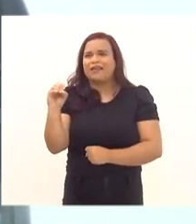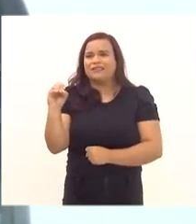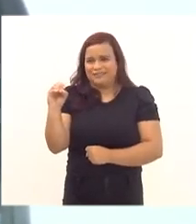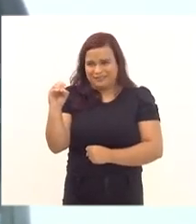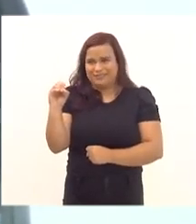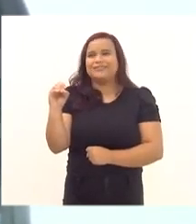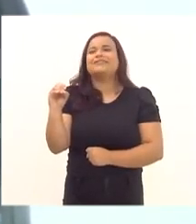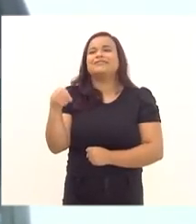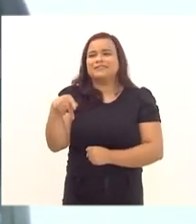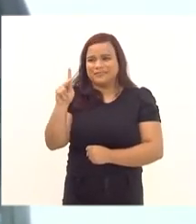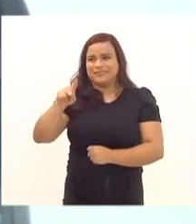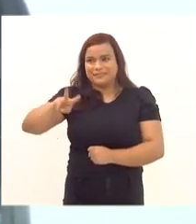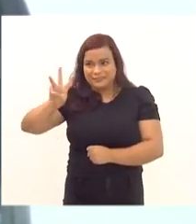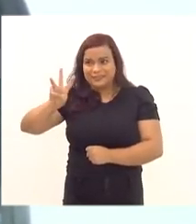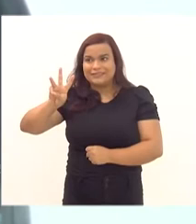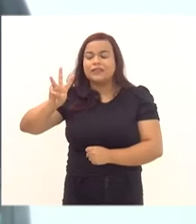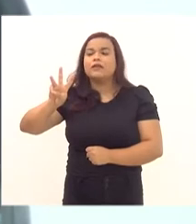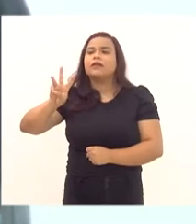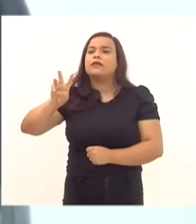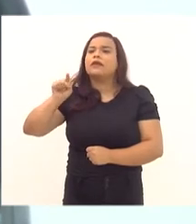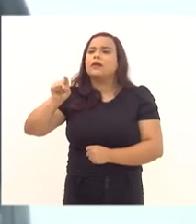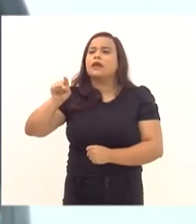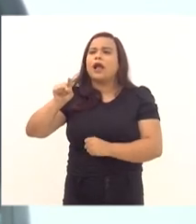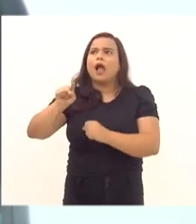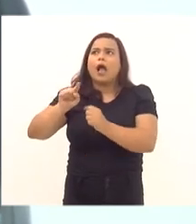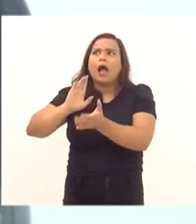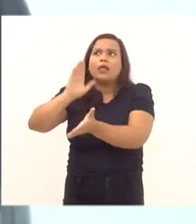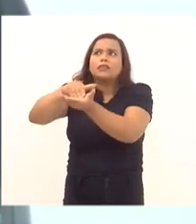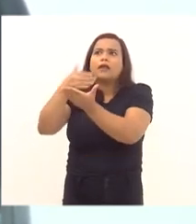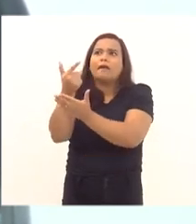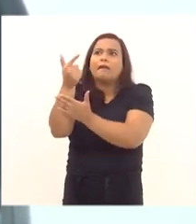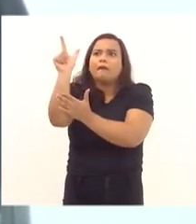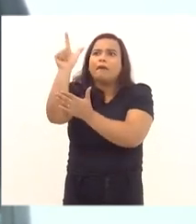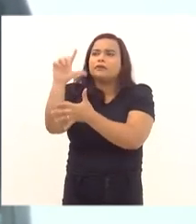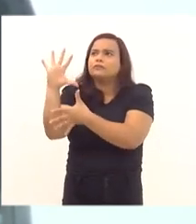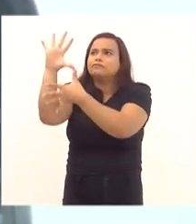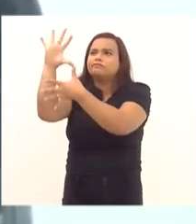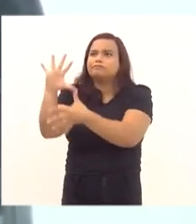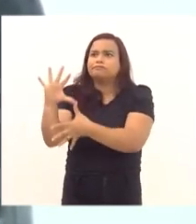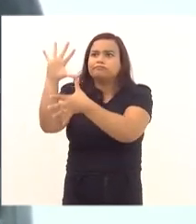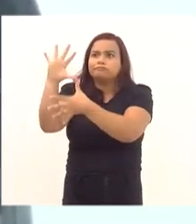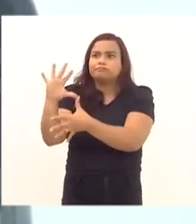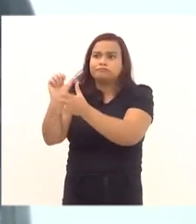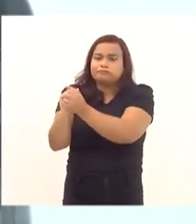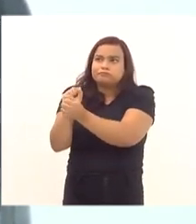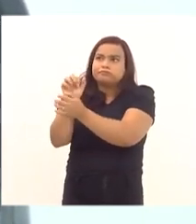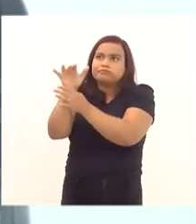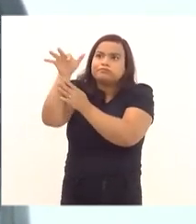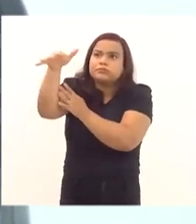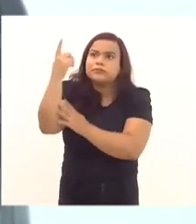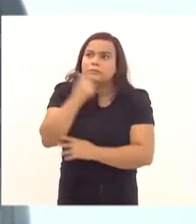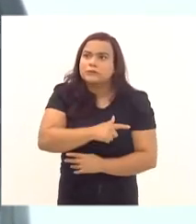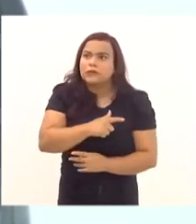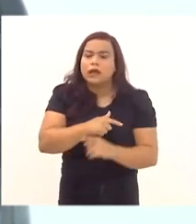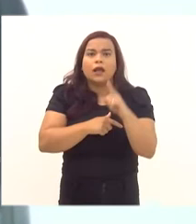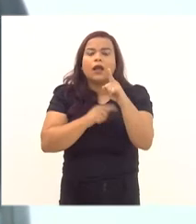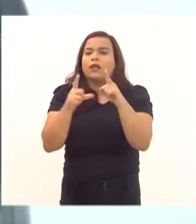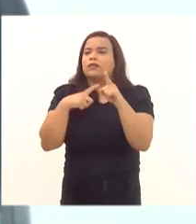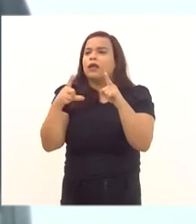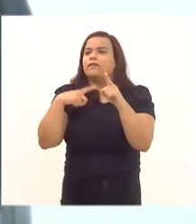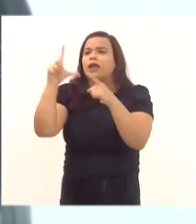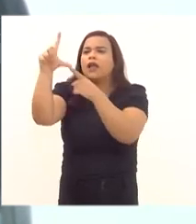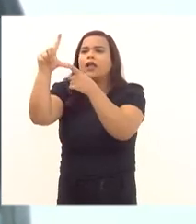essa potência foi reduzida depois do golpe é 36 kg pote e agora de forma maquiavélica e list e